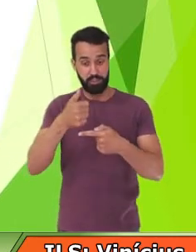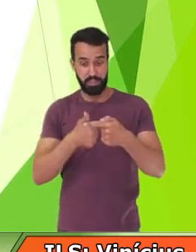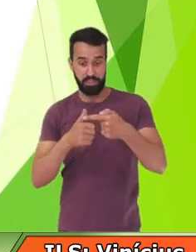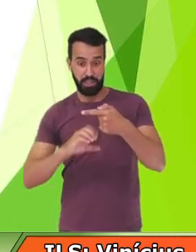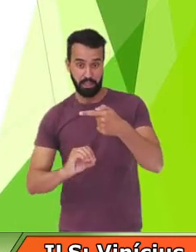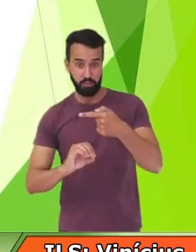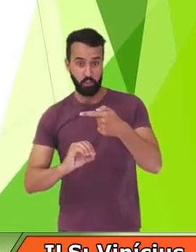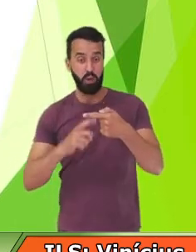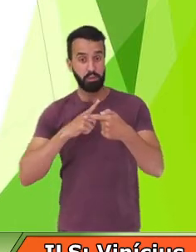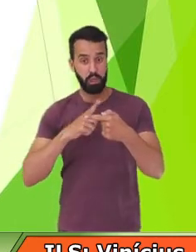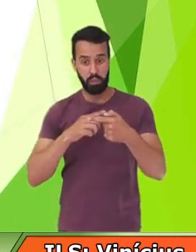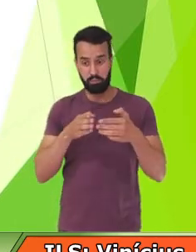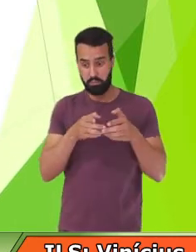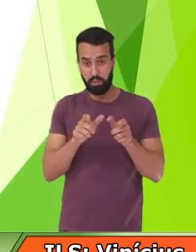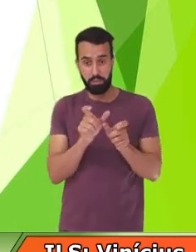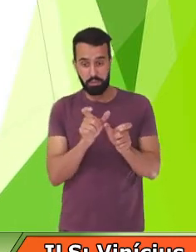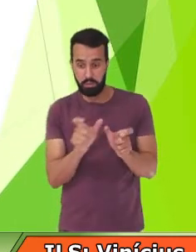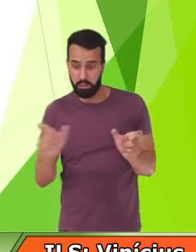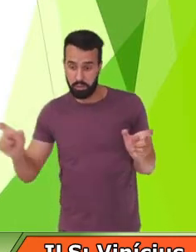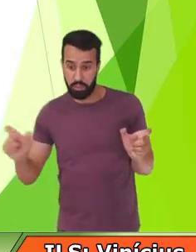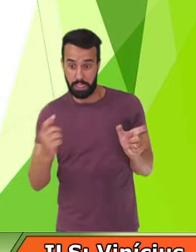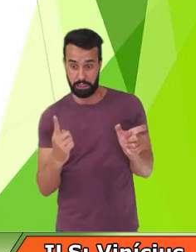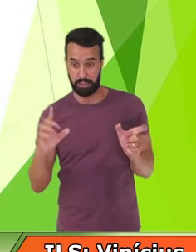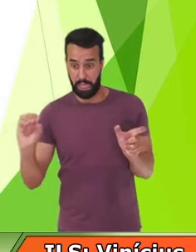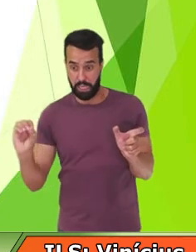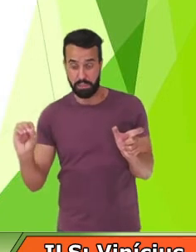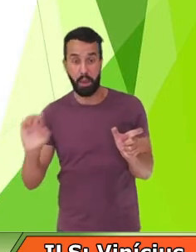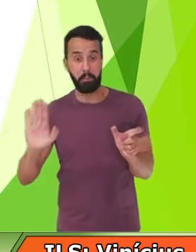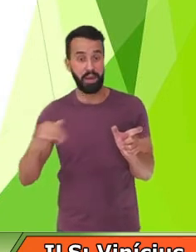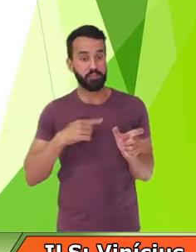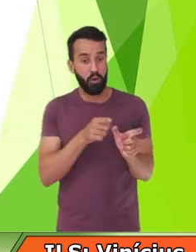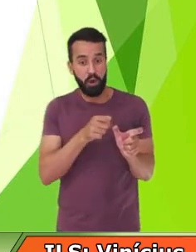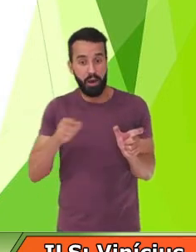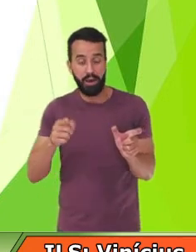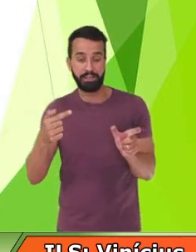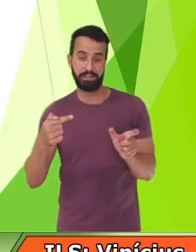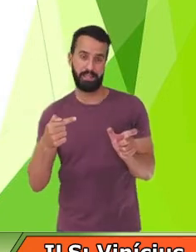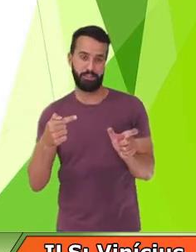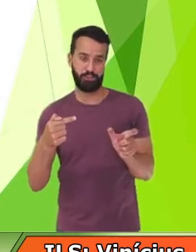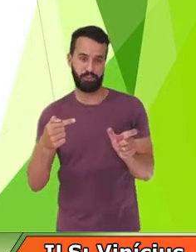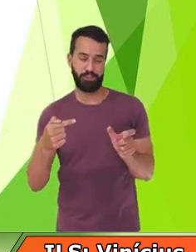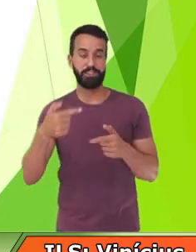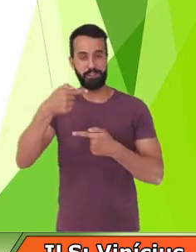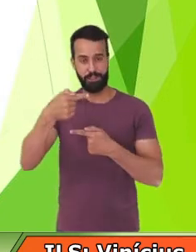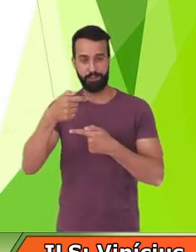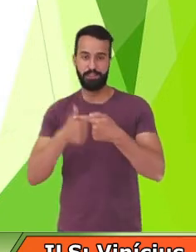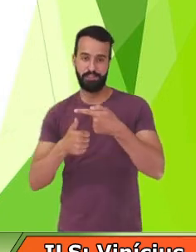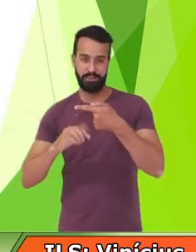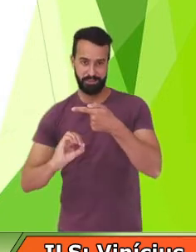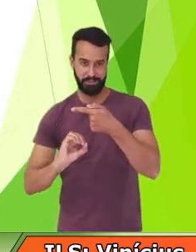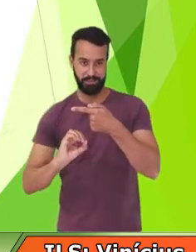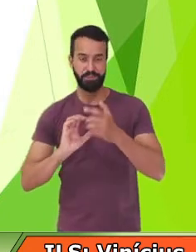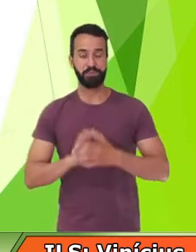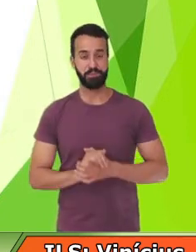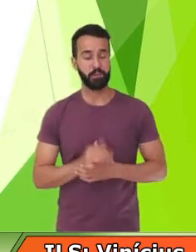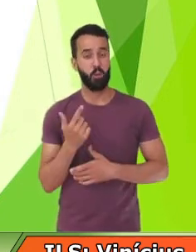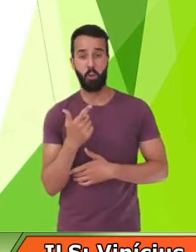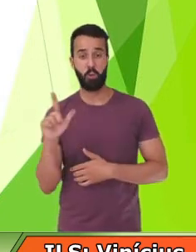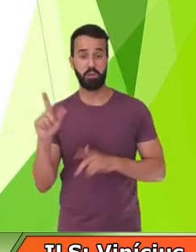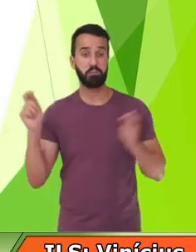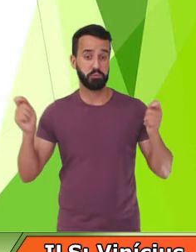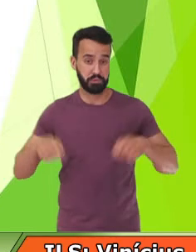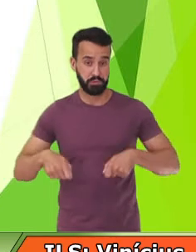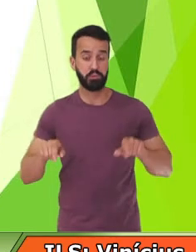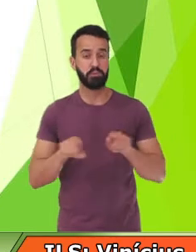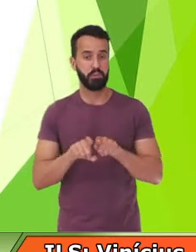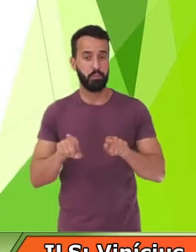pegando 7 de algo que foi dividido em 10 partes. Uma outra forma de representar